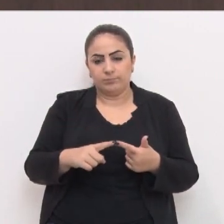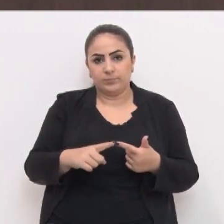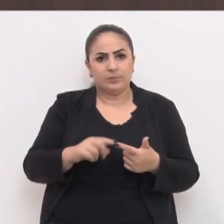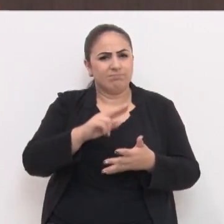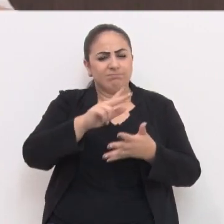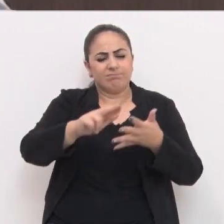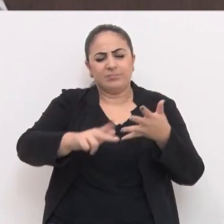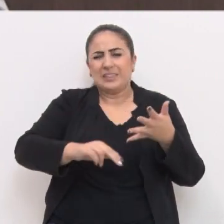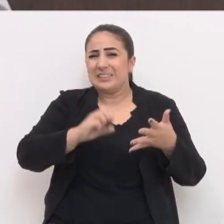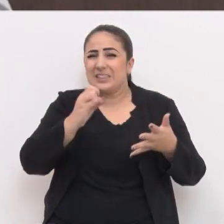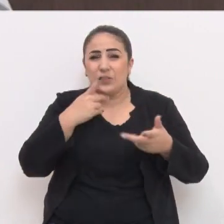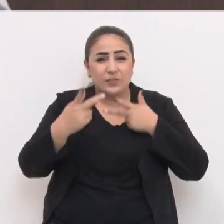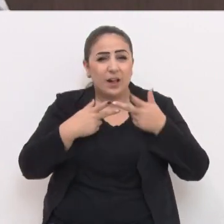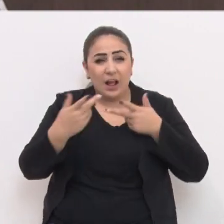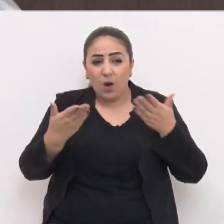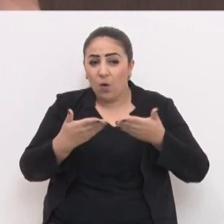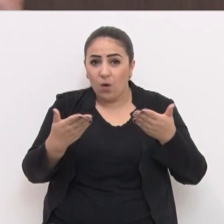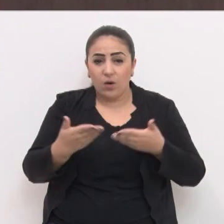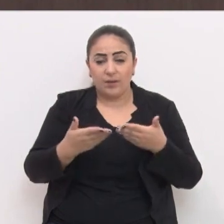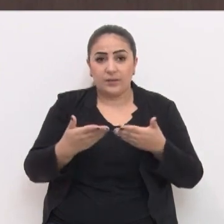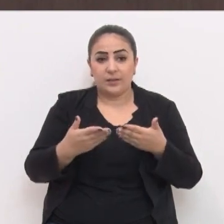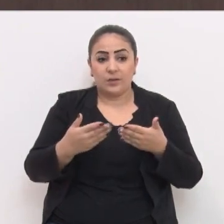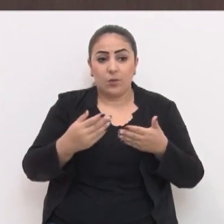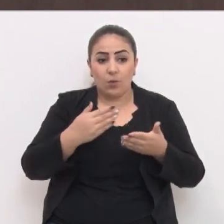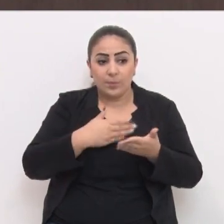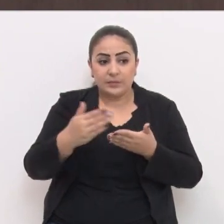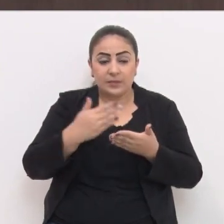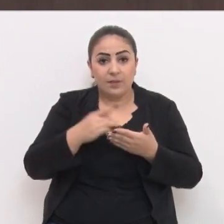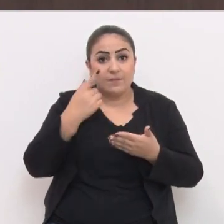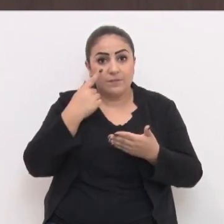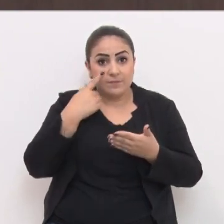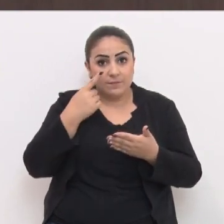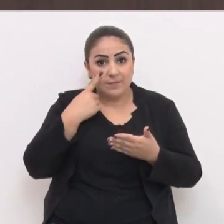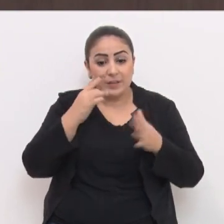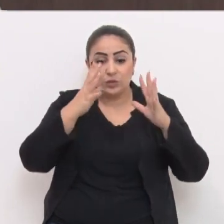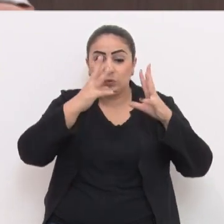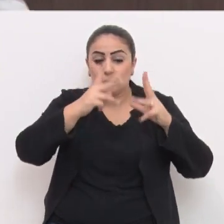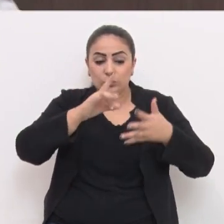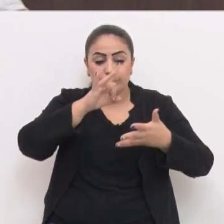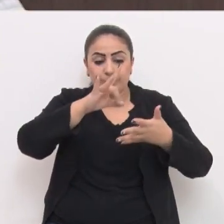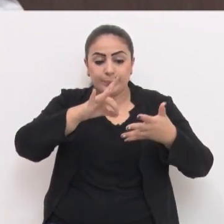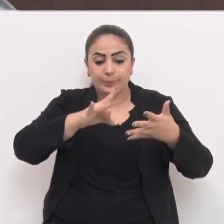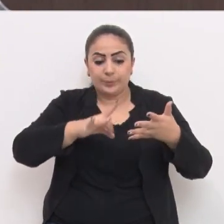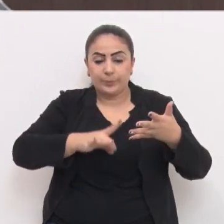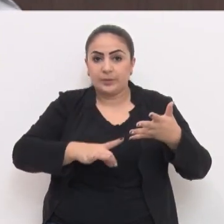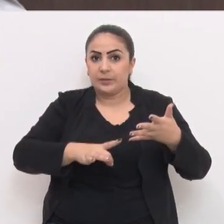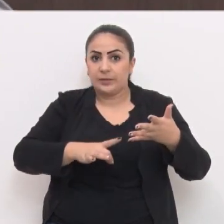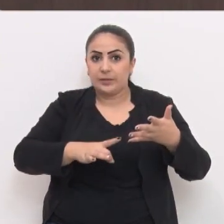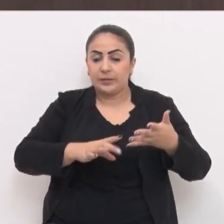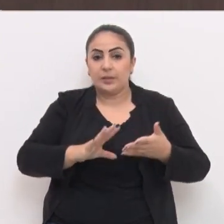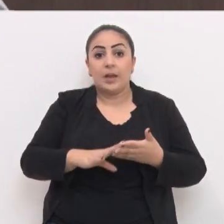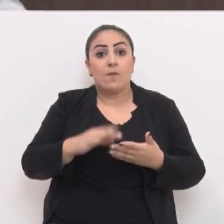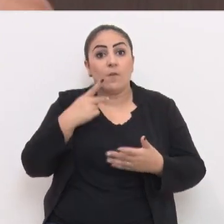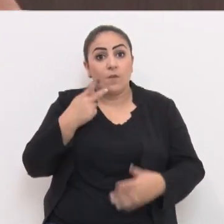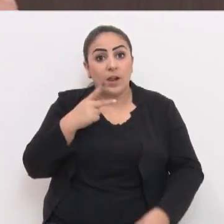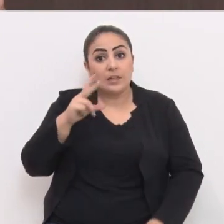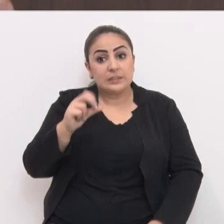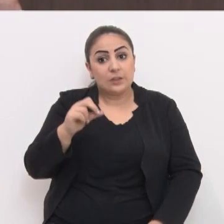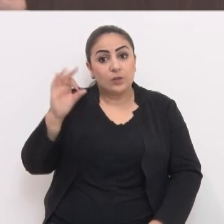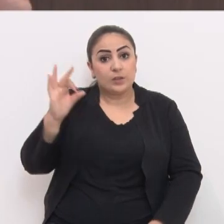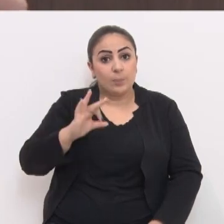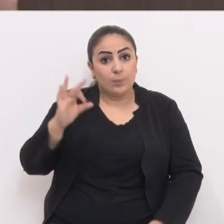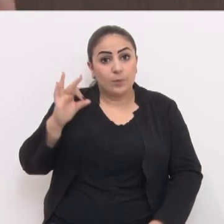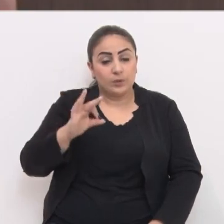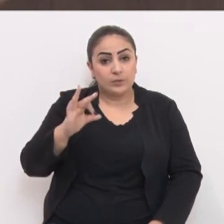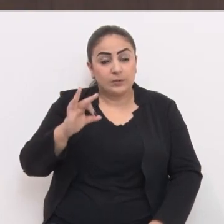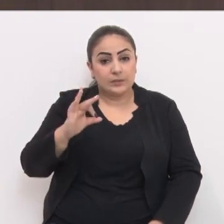Se eu enumerar aqui e começar a puxar pelas minhas catracas, senhor presidente, eu vou dizer 50